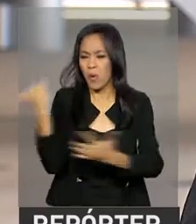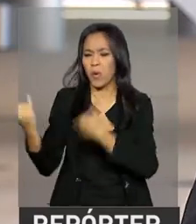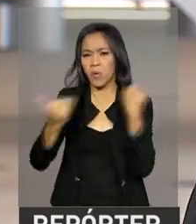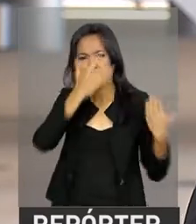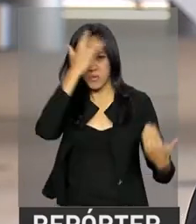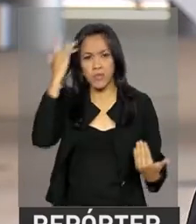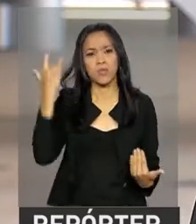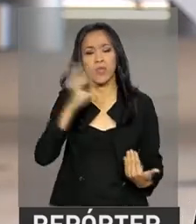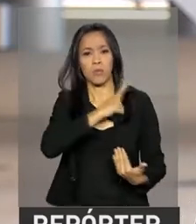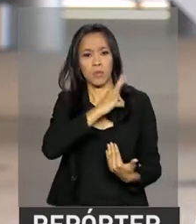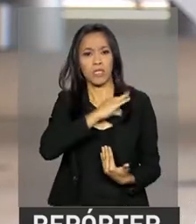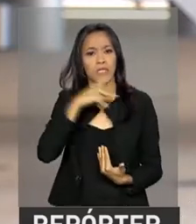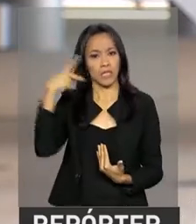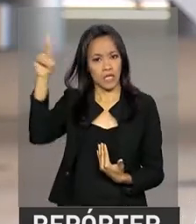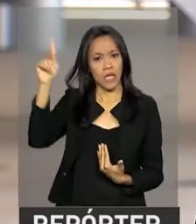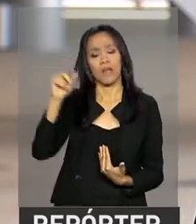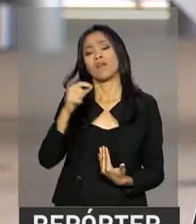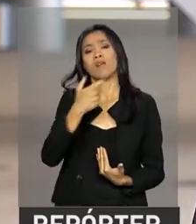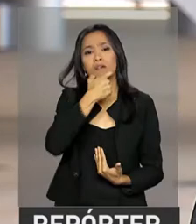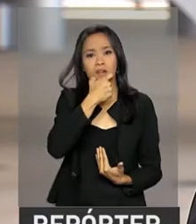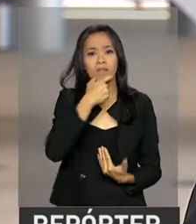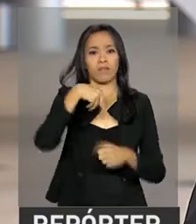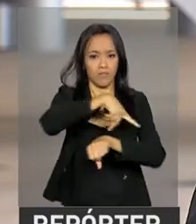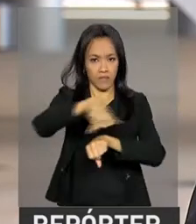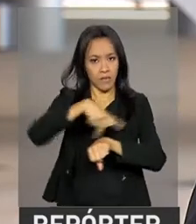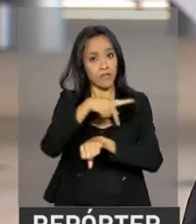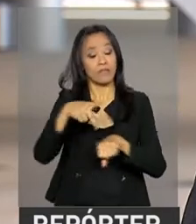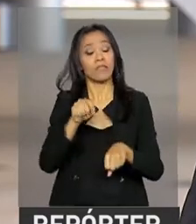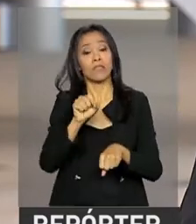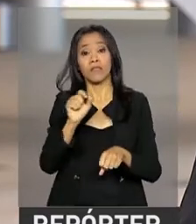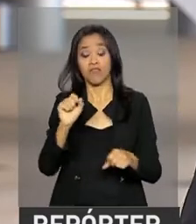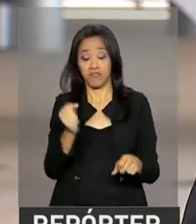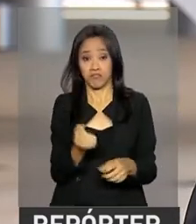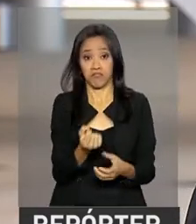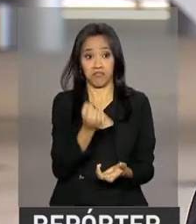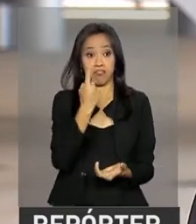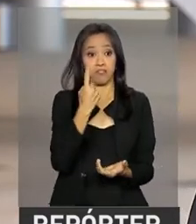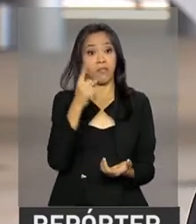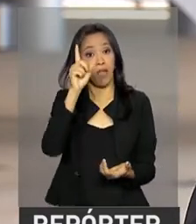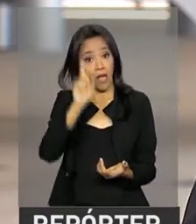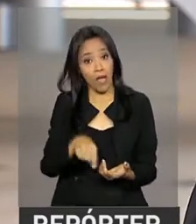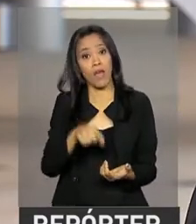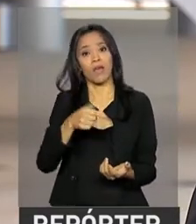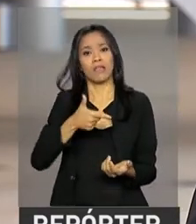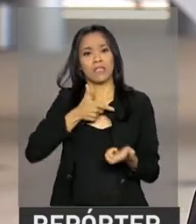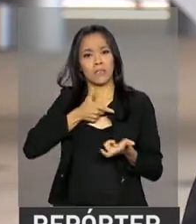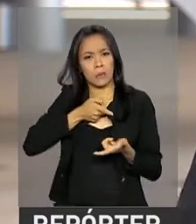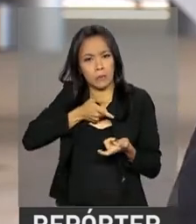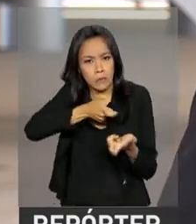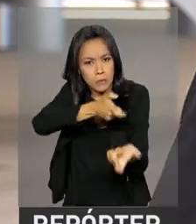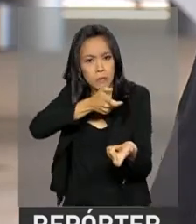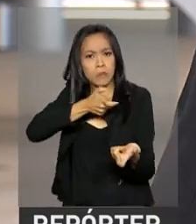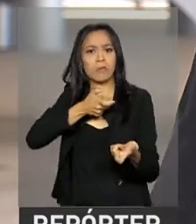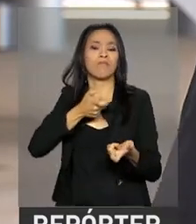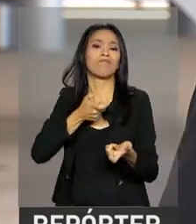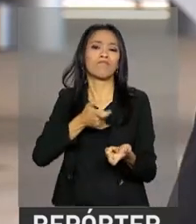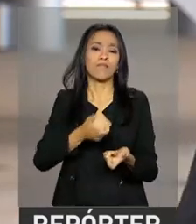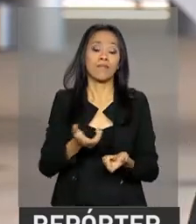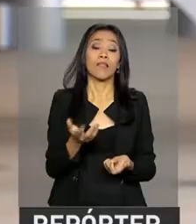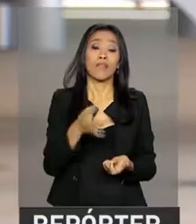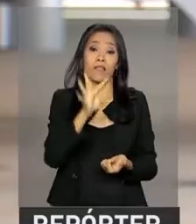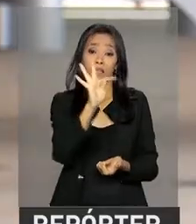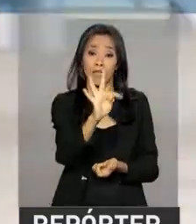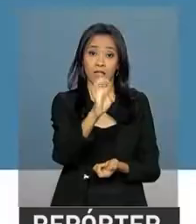polícia britânica classifica inicialmente o incidente como um atentado terrorista. Pelas redes sociais,